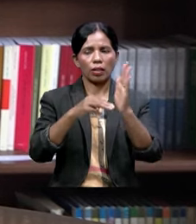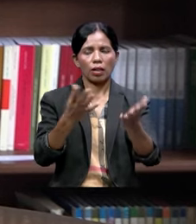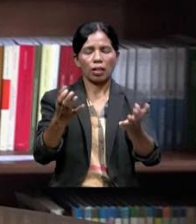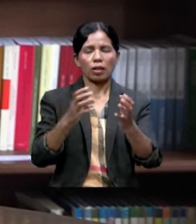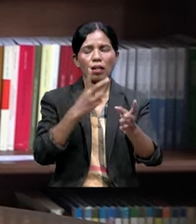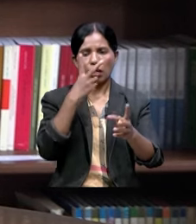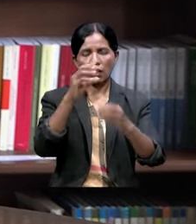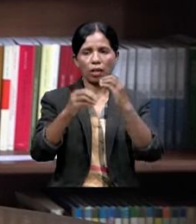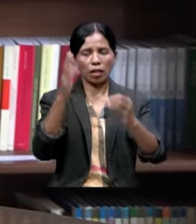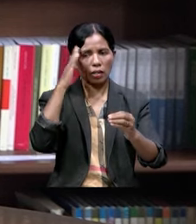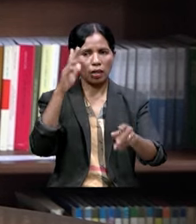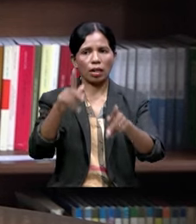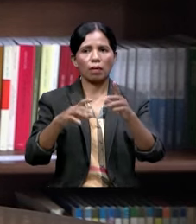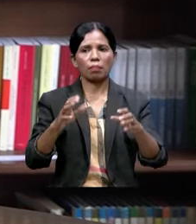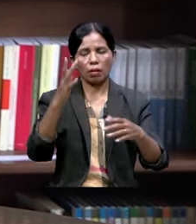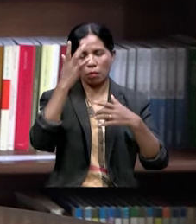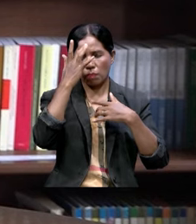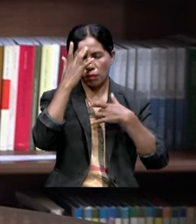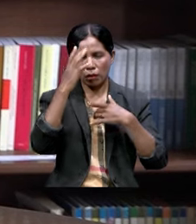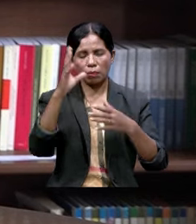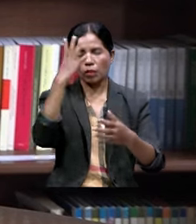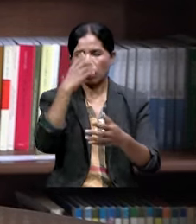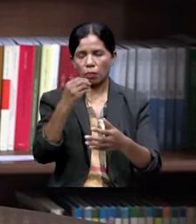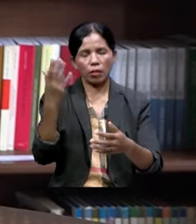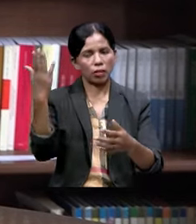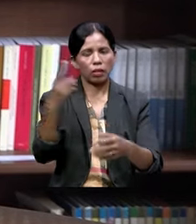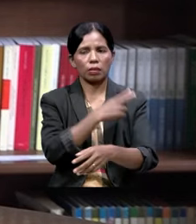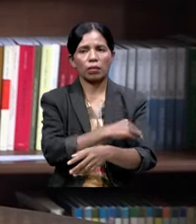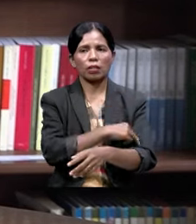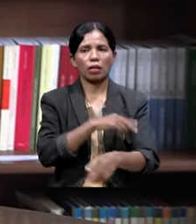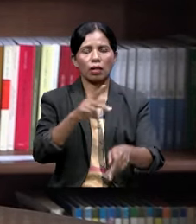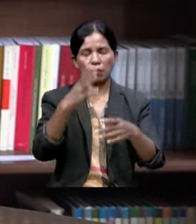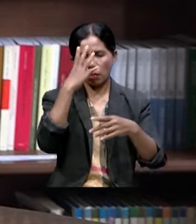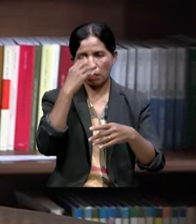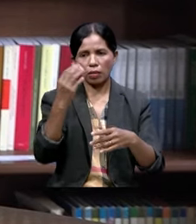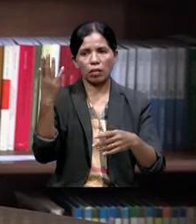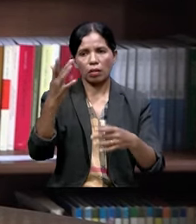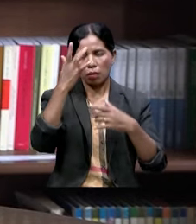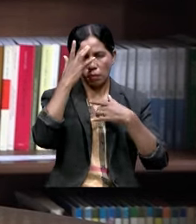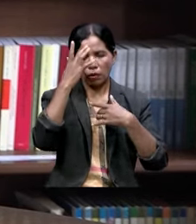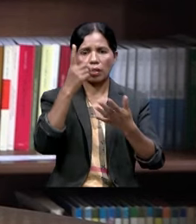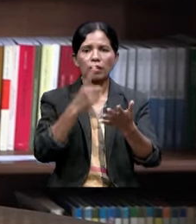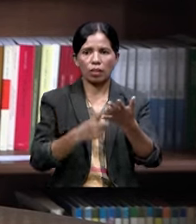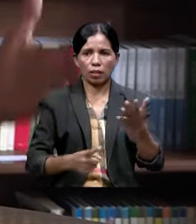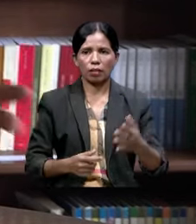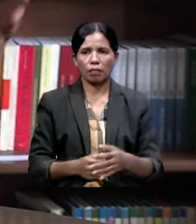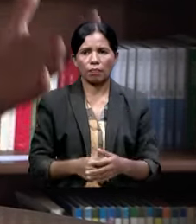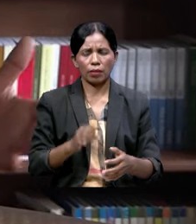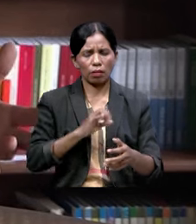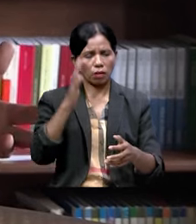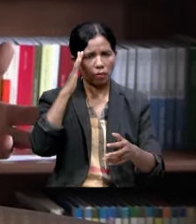cobertura tu hatene paciente hira mak baise he ne paciente debe baise ne ne mora saida dei ya hau no